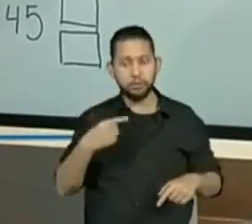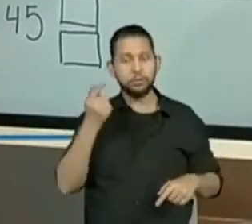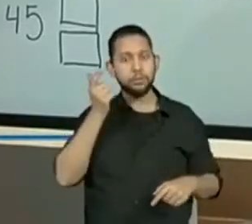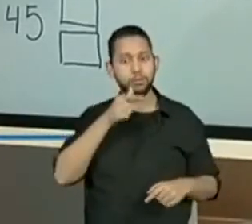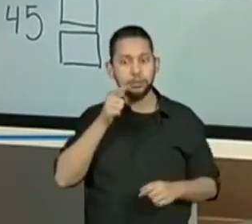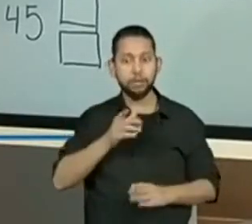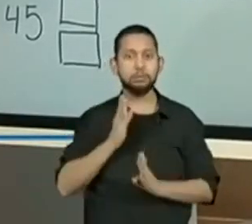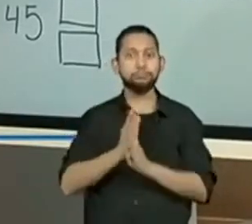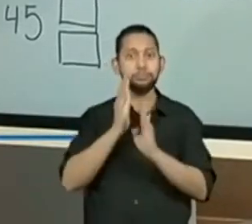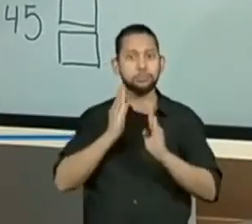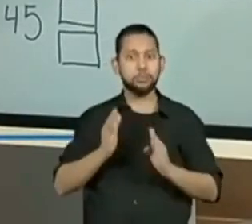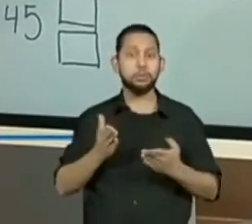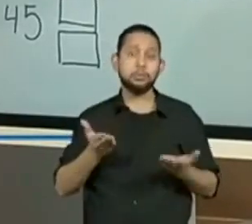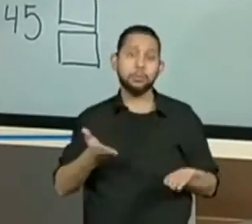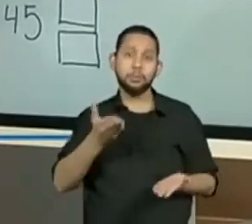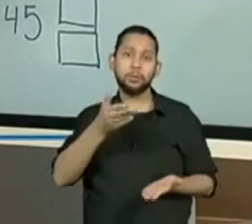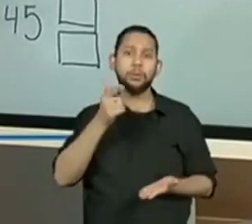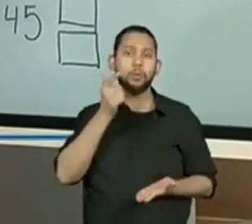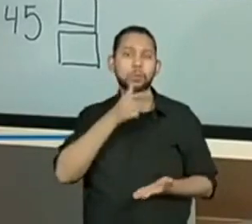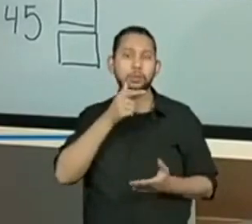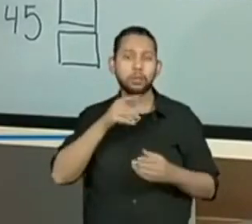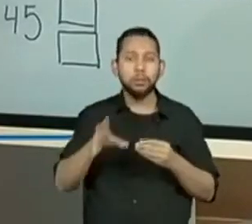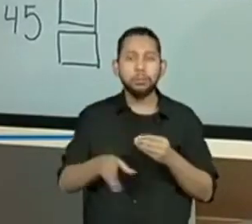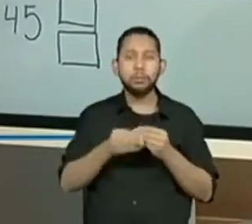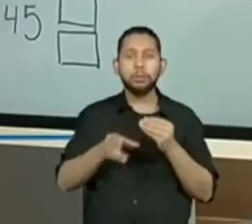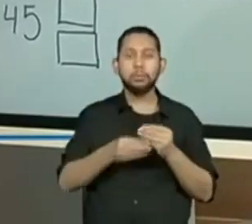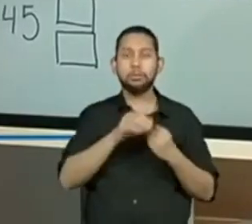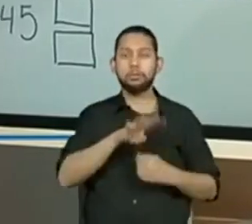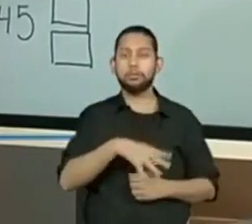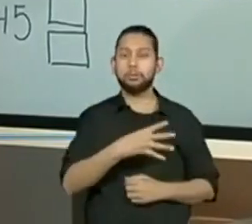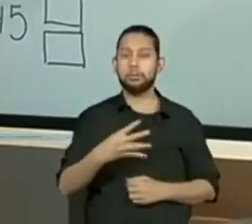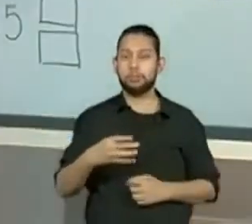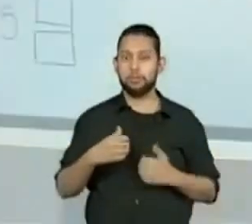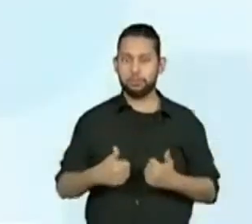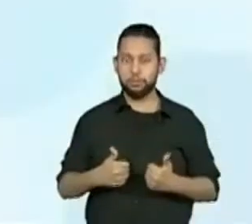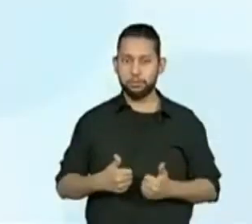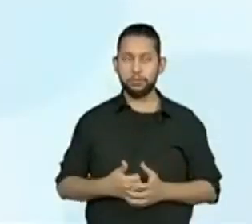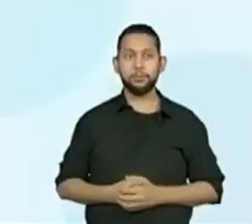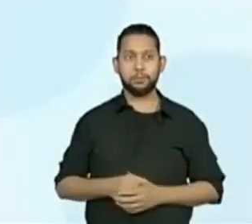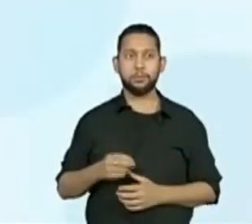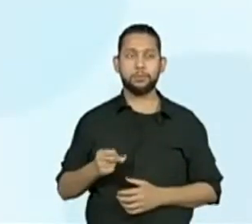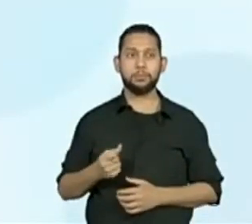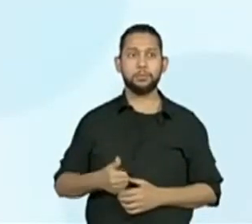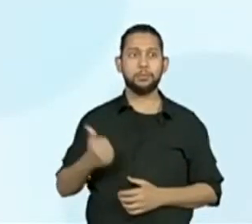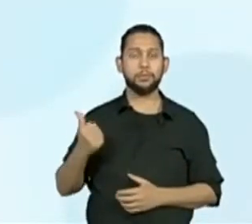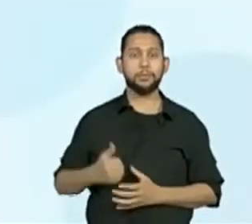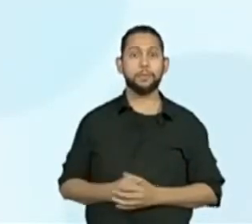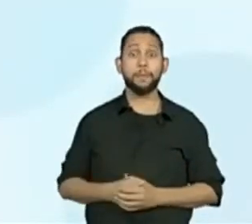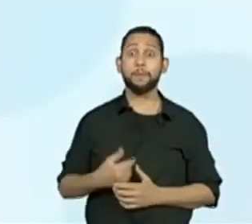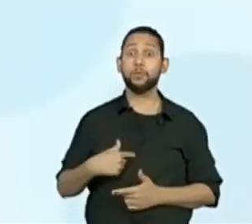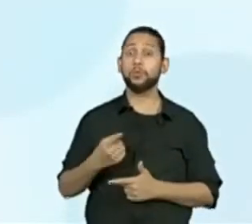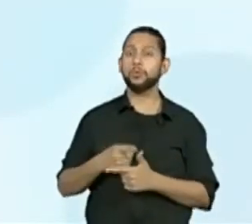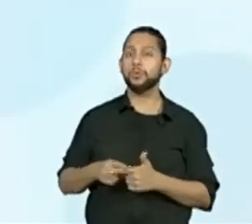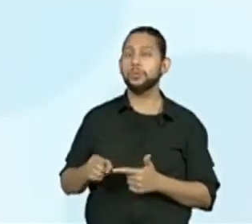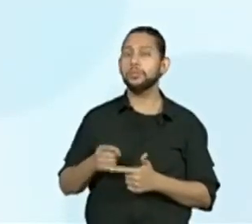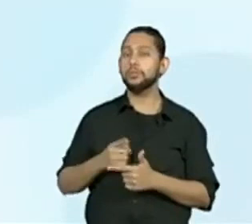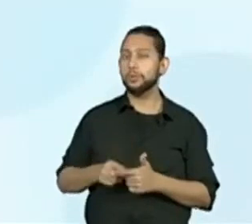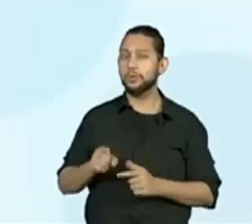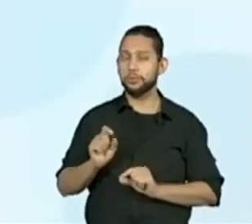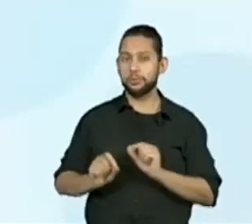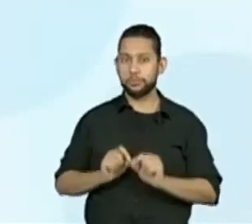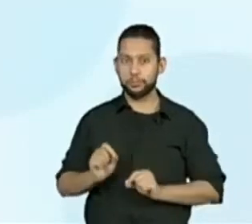gente pode utilizar para completar essa tabela Tá bom então vamos lá eu vou dividir por